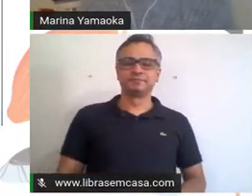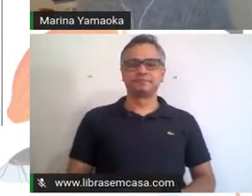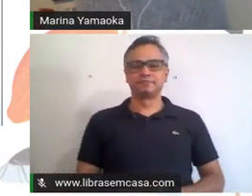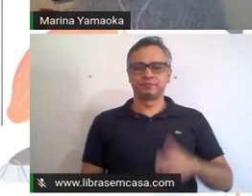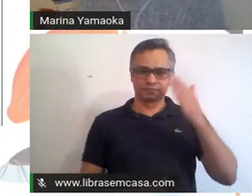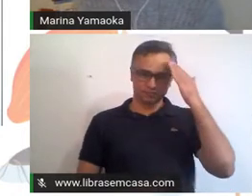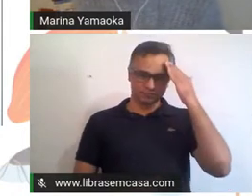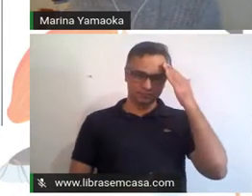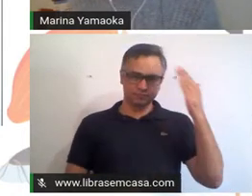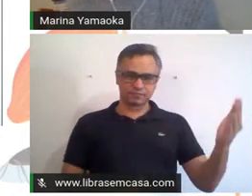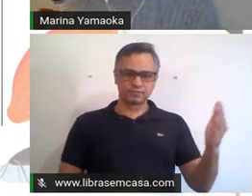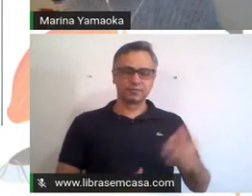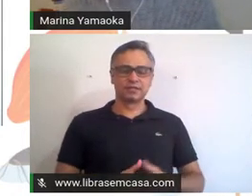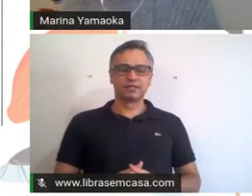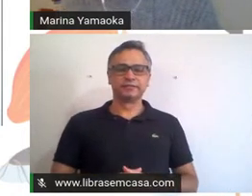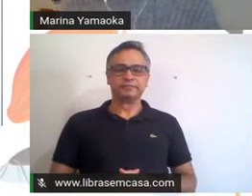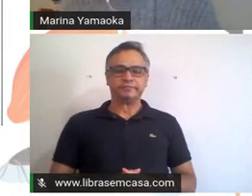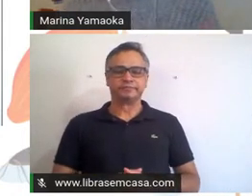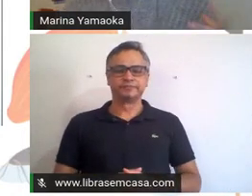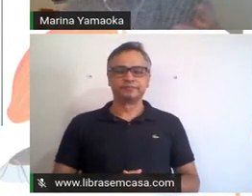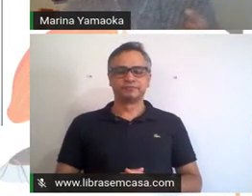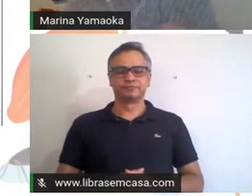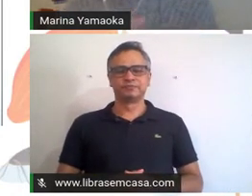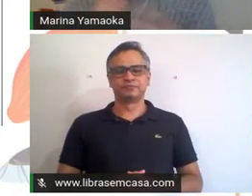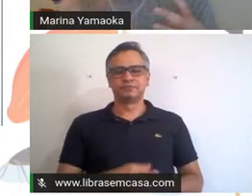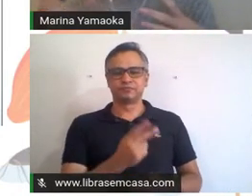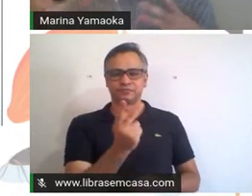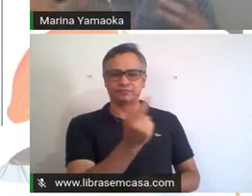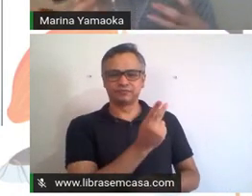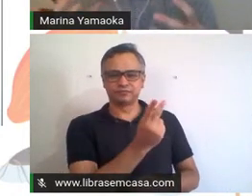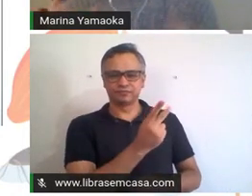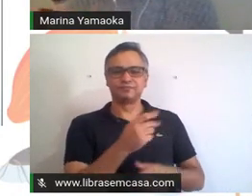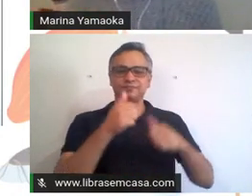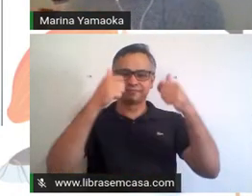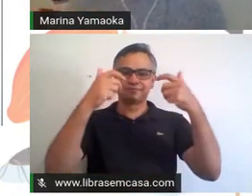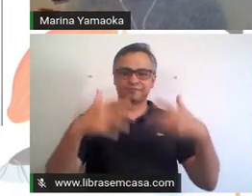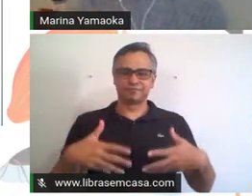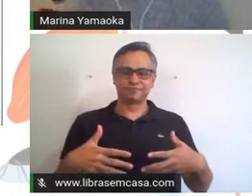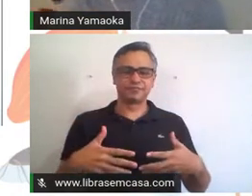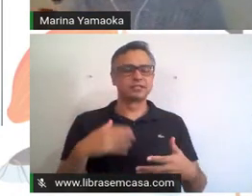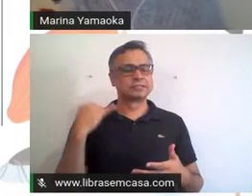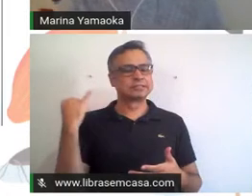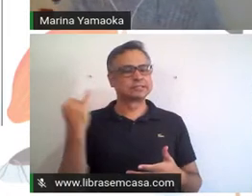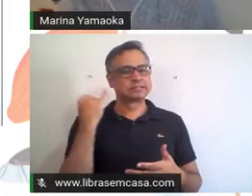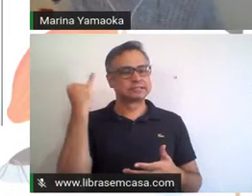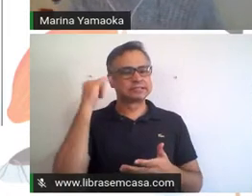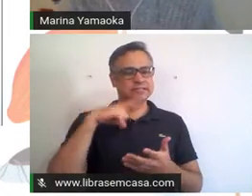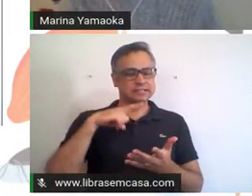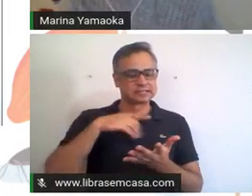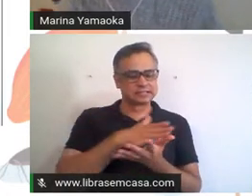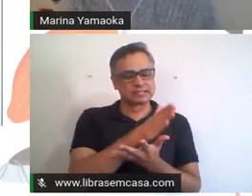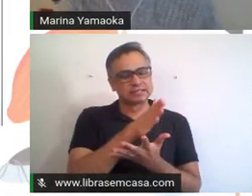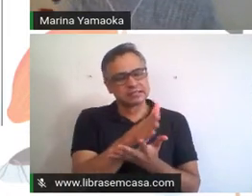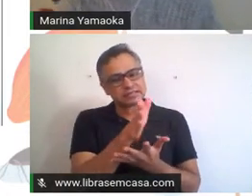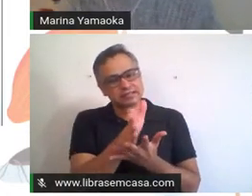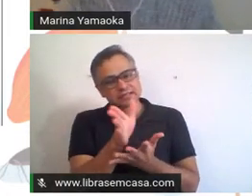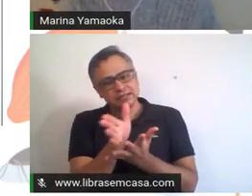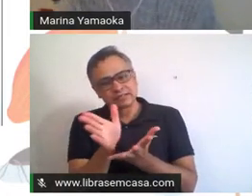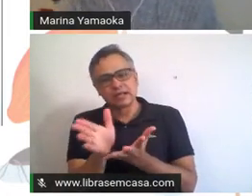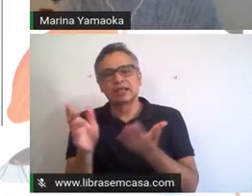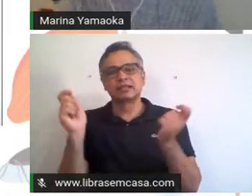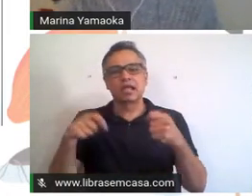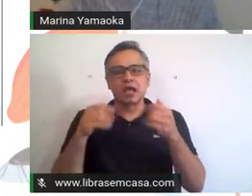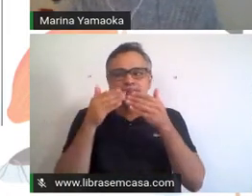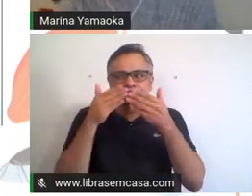Obrigada, Elisabetta. Acho que, como você e a Soledad colocam, né, é uma causa com muitas vertentes, complexa, mas que também